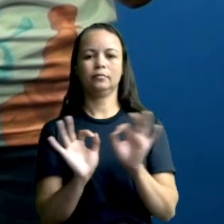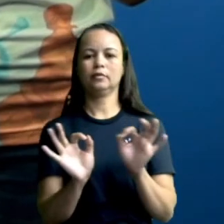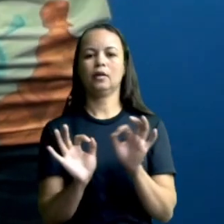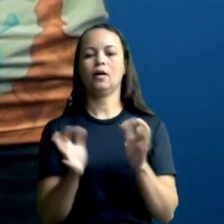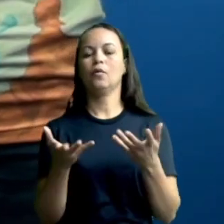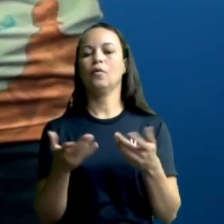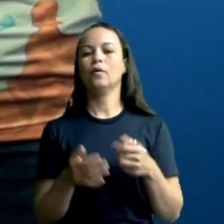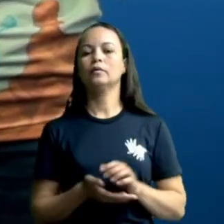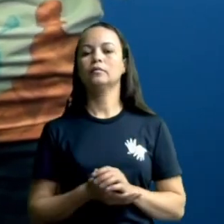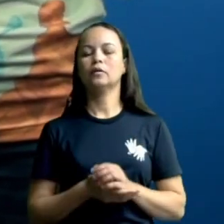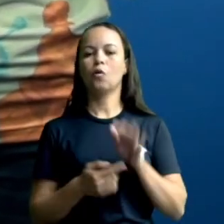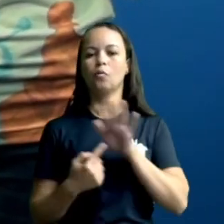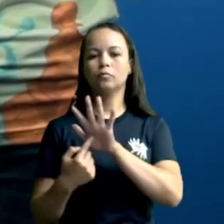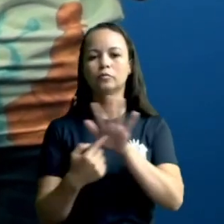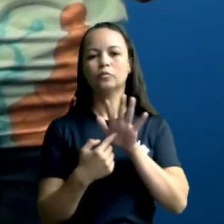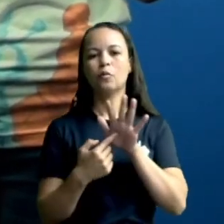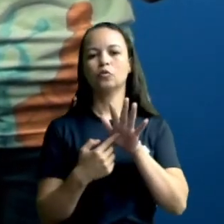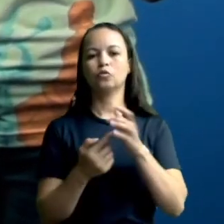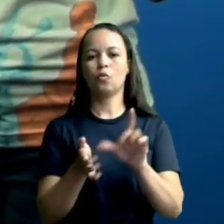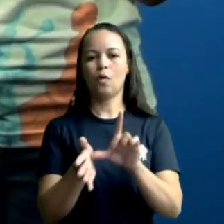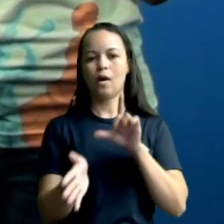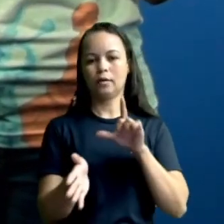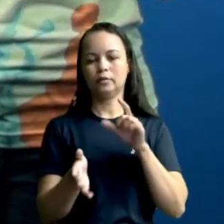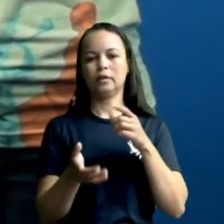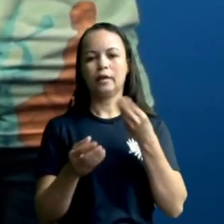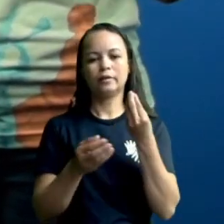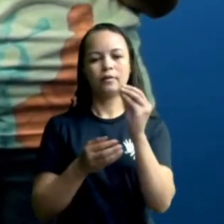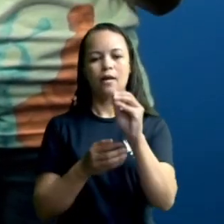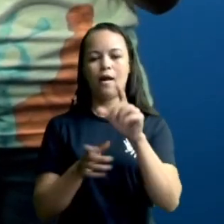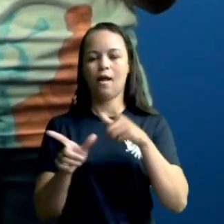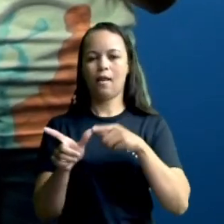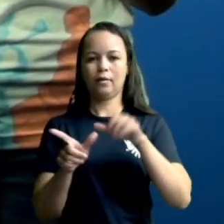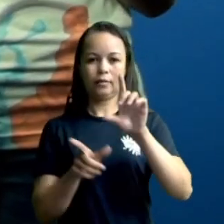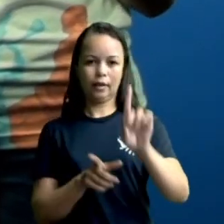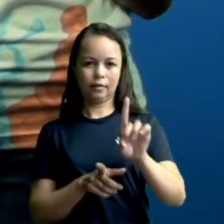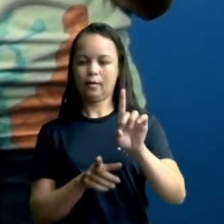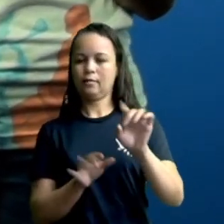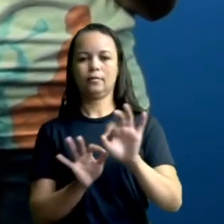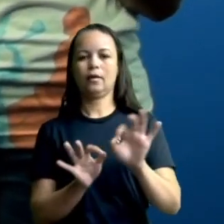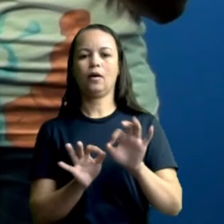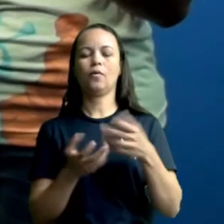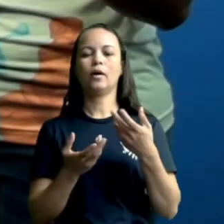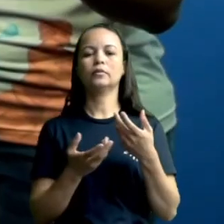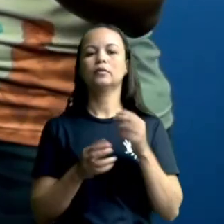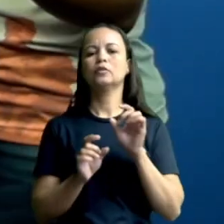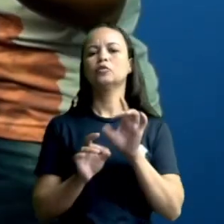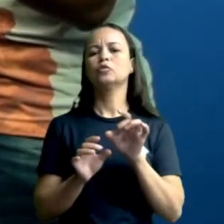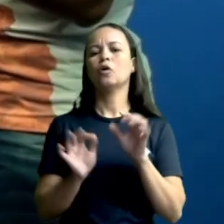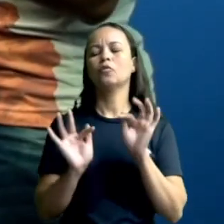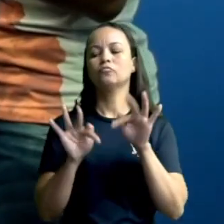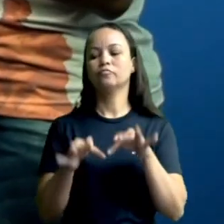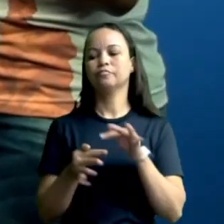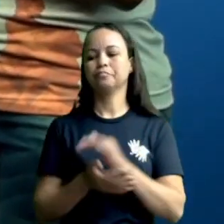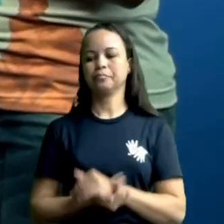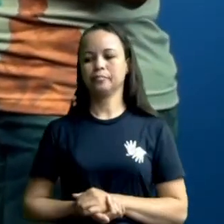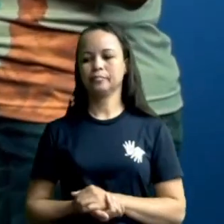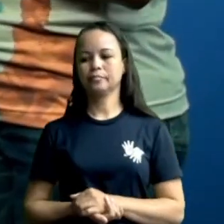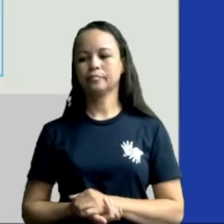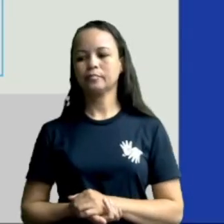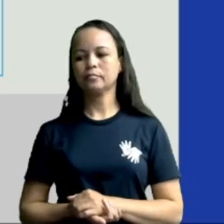verbos anteriores, que a gente acrescentava a letra D, certo? A gente tira a letra E e acrescenta a terminação. Vamos